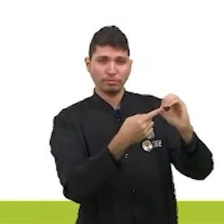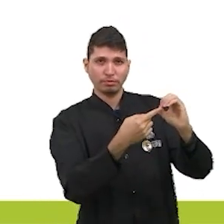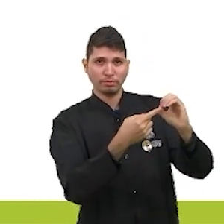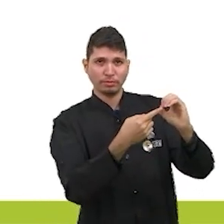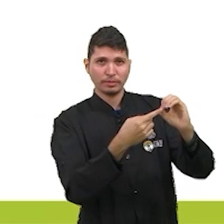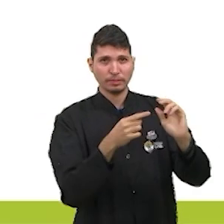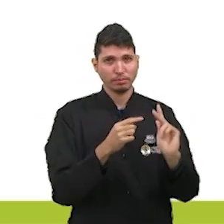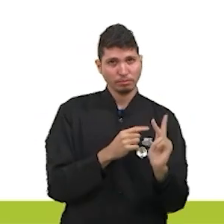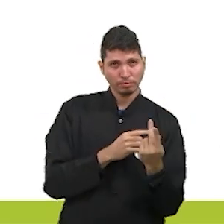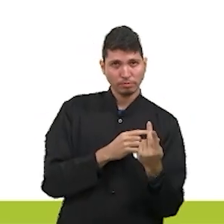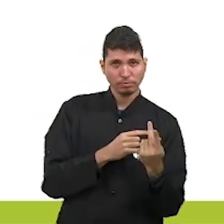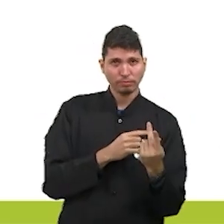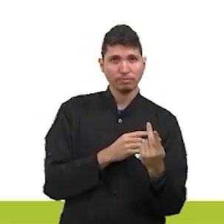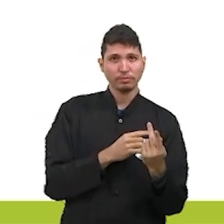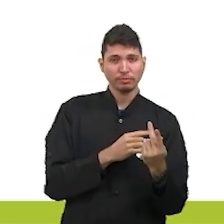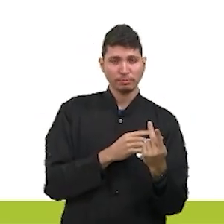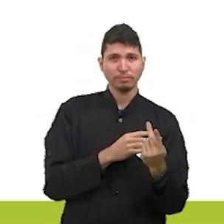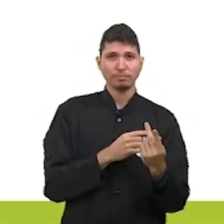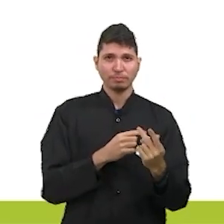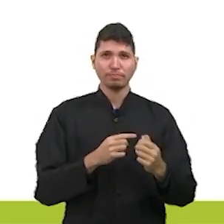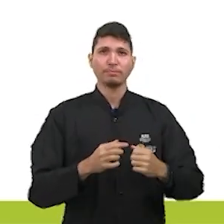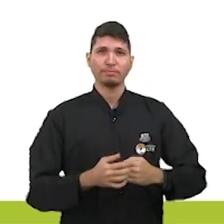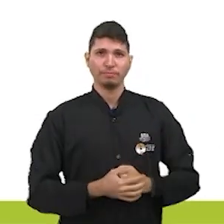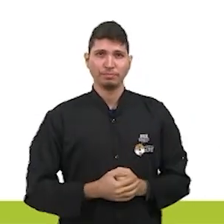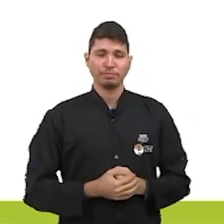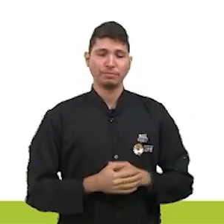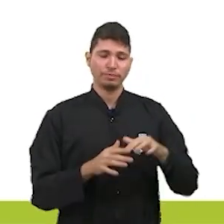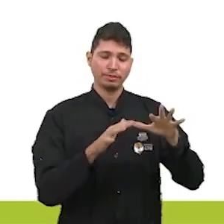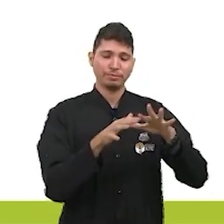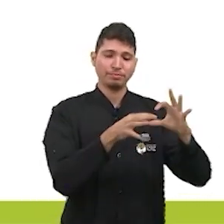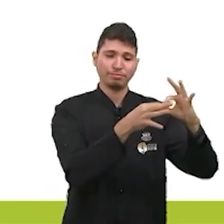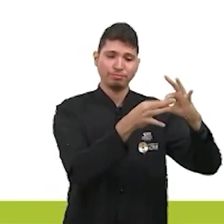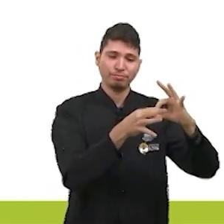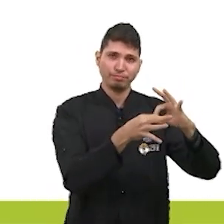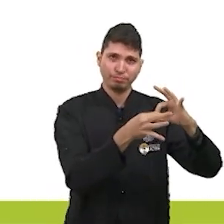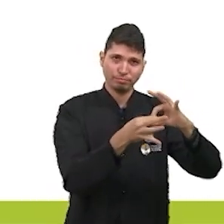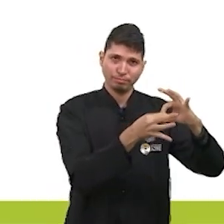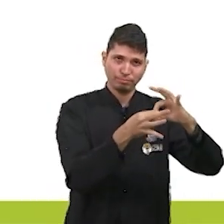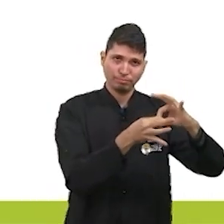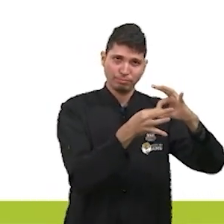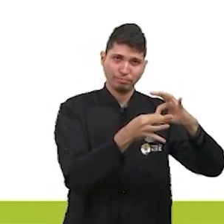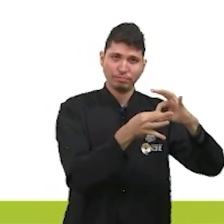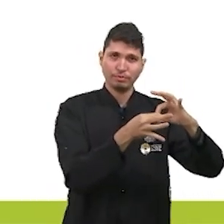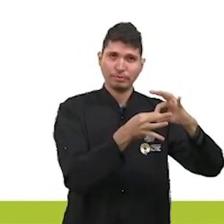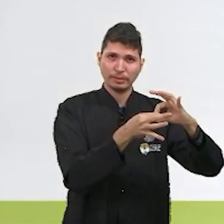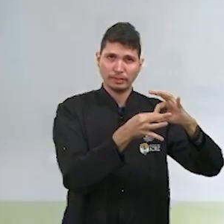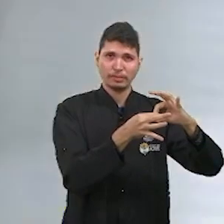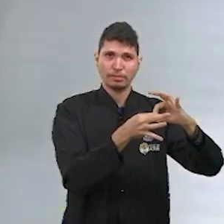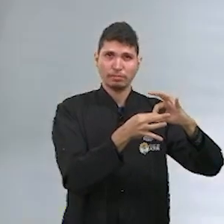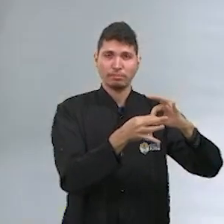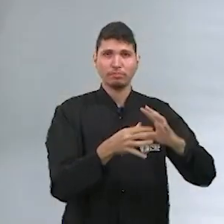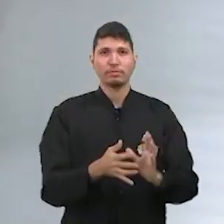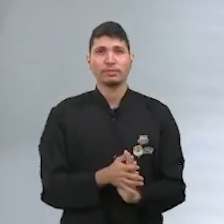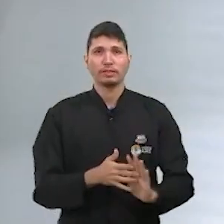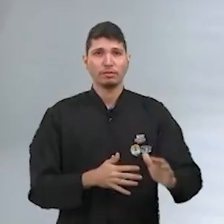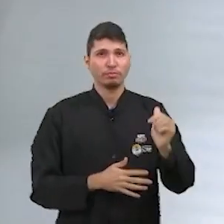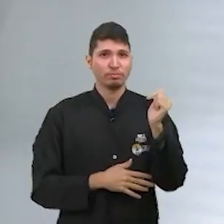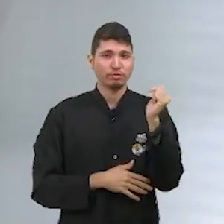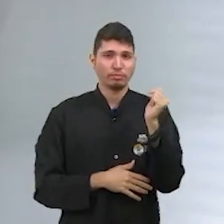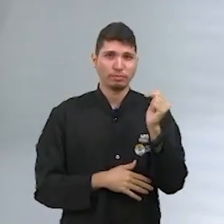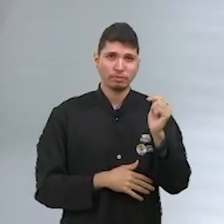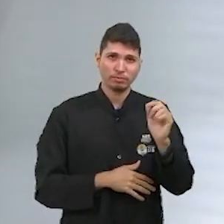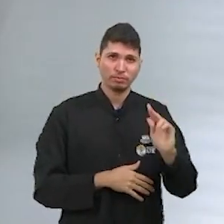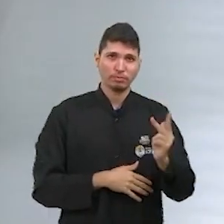hidrogênio que está lá na última molécula, tá? Então, o hidrogênio, ele se ligou ao oxigênio, que é o segundo elemento